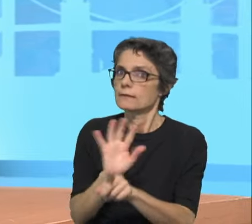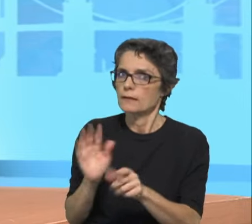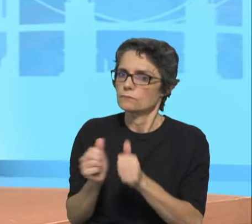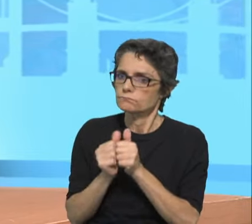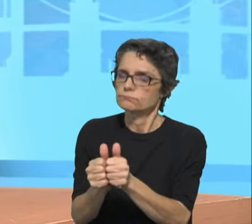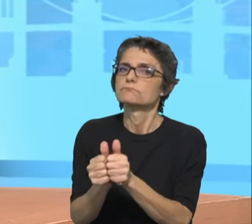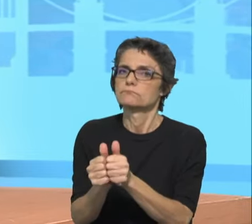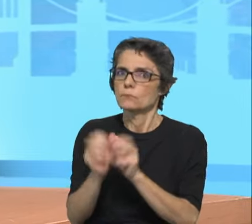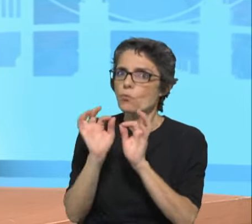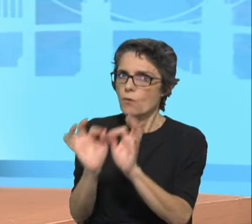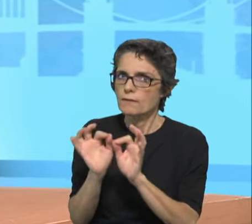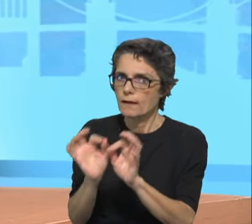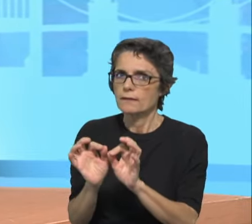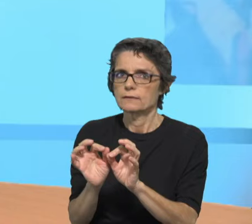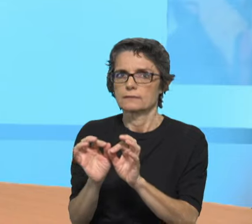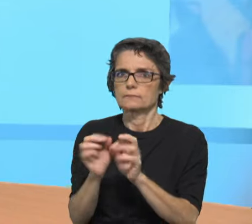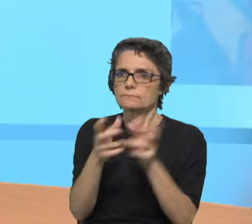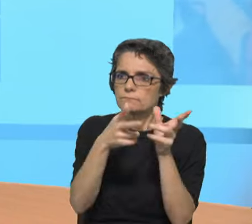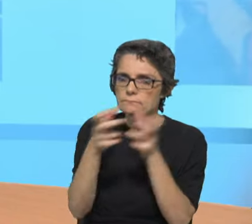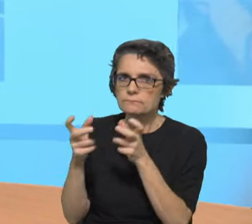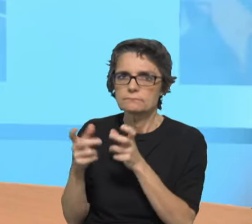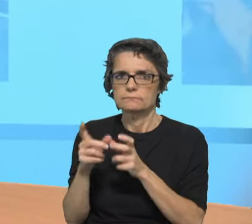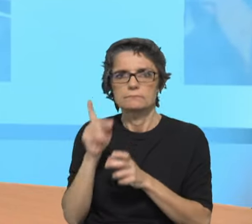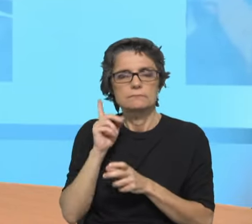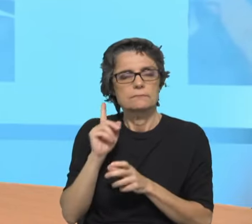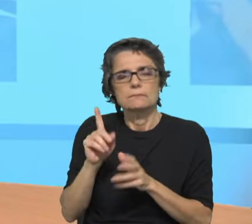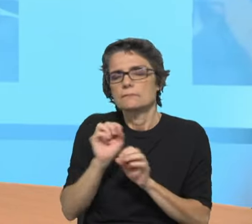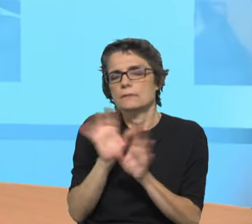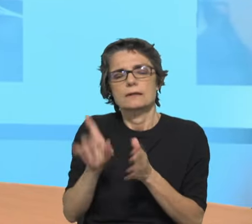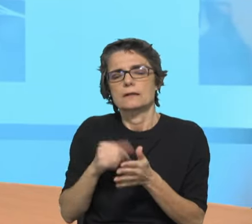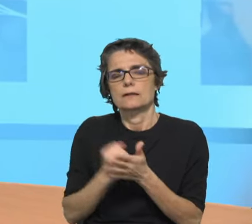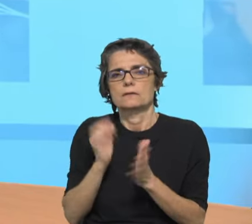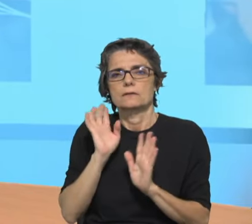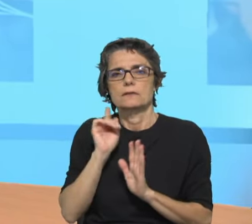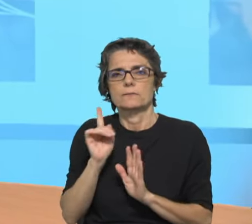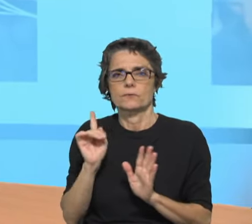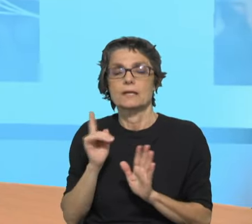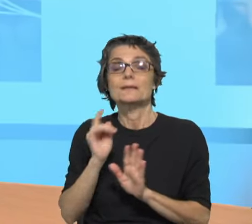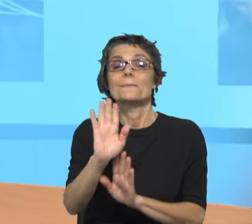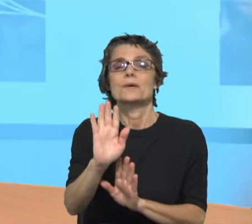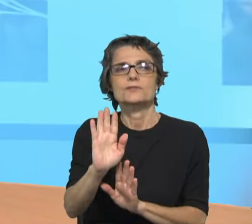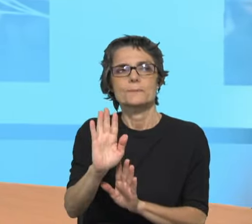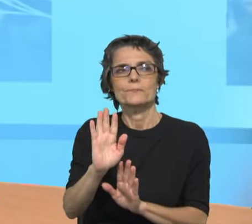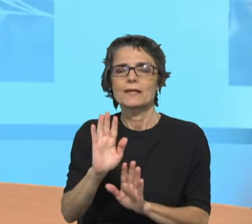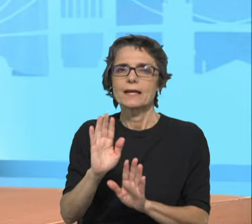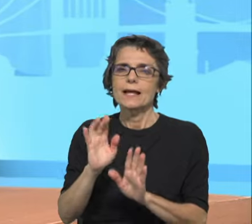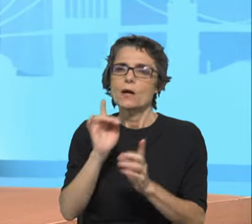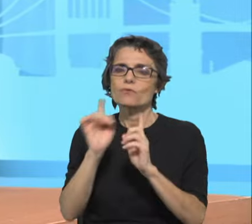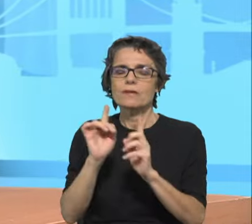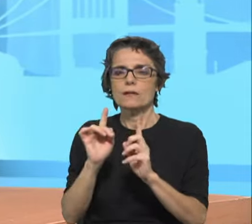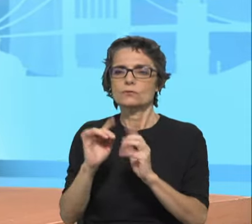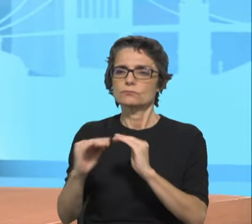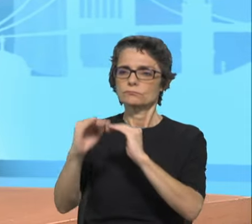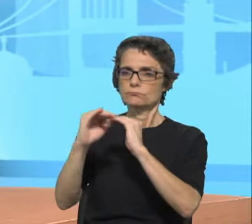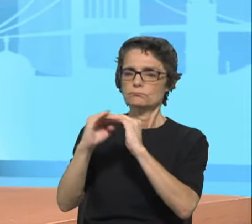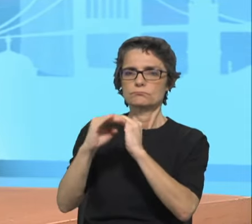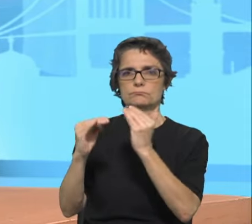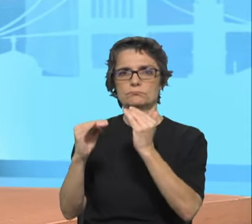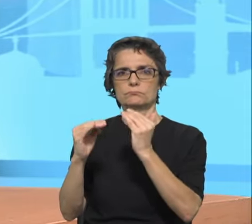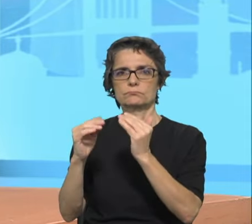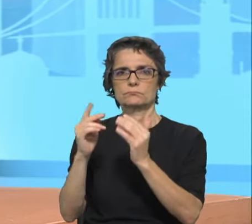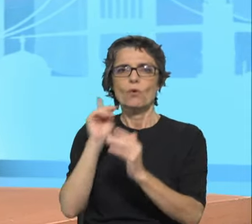escutar. Cuidar, escutar, mas um diálogo de igual para igual, digamos. Igual para igual no valor do